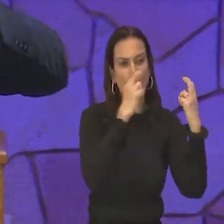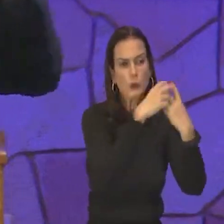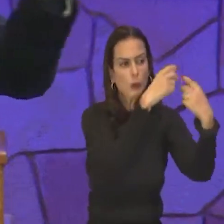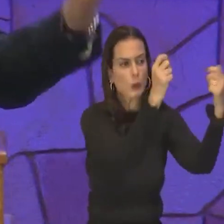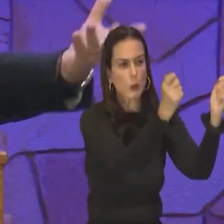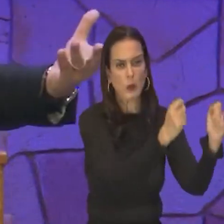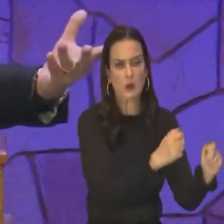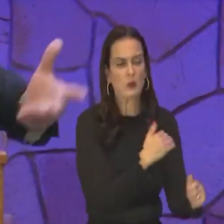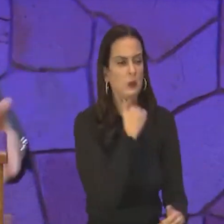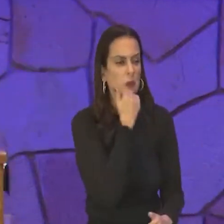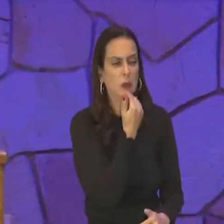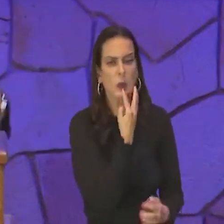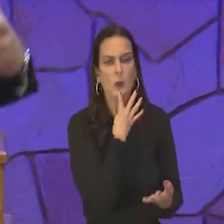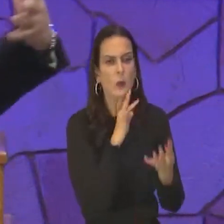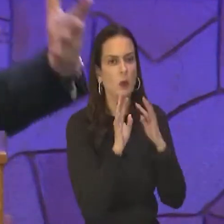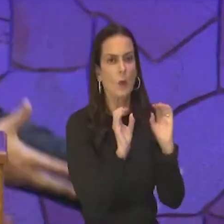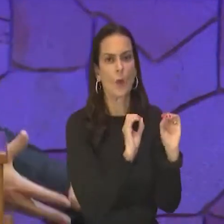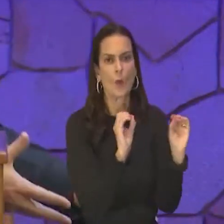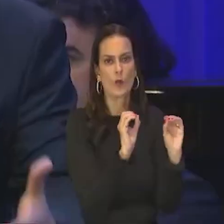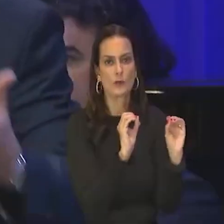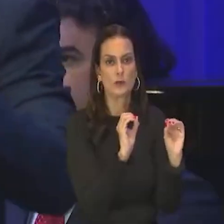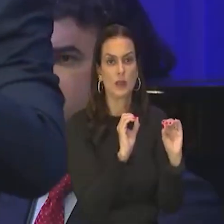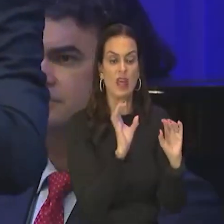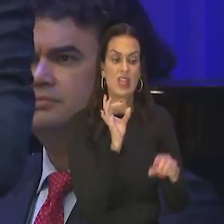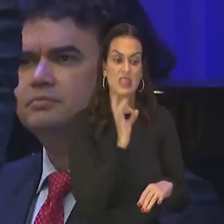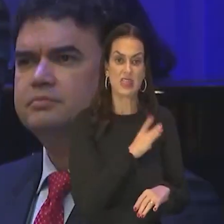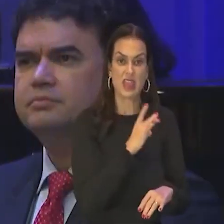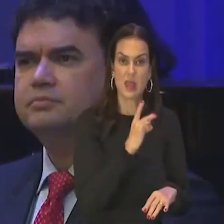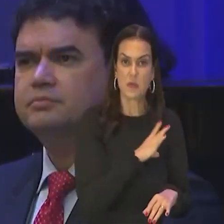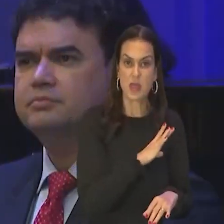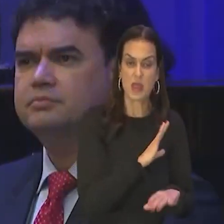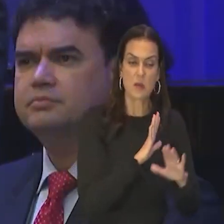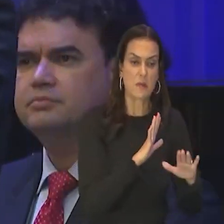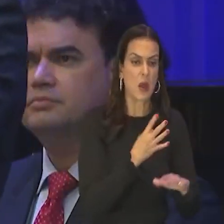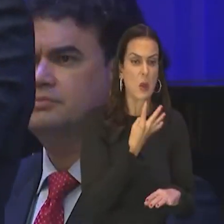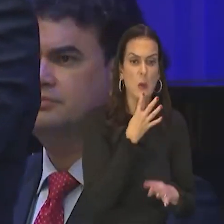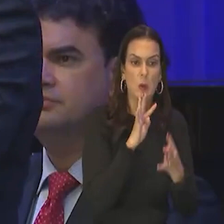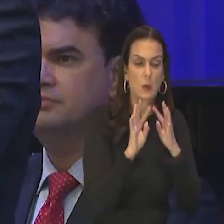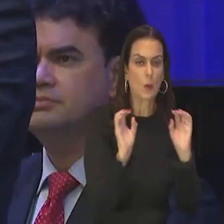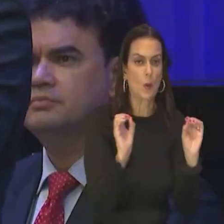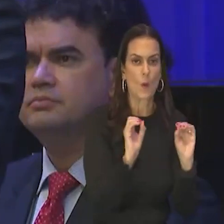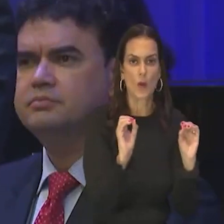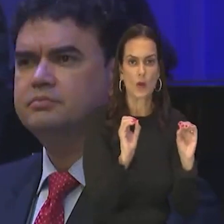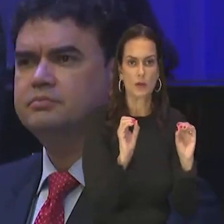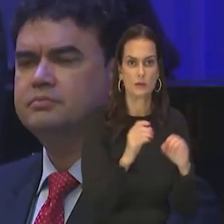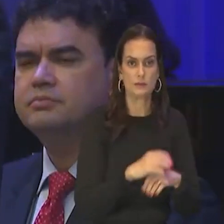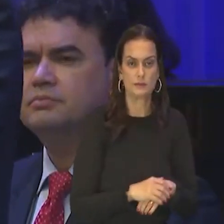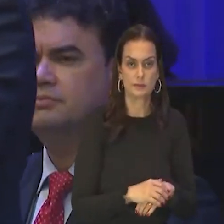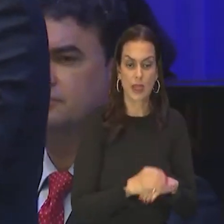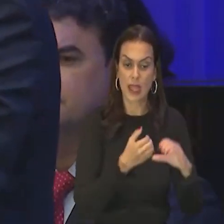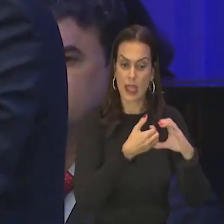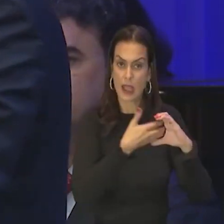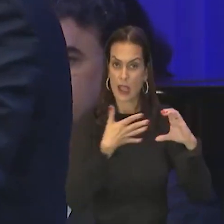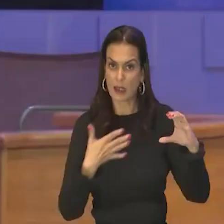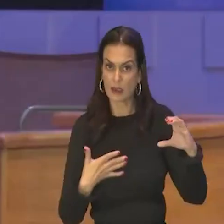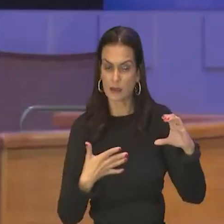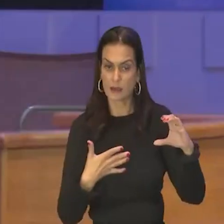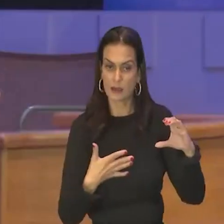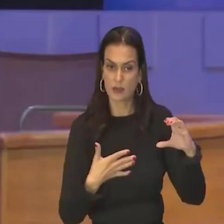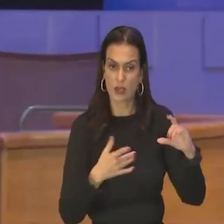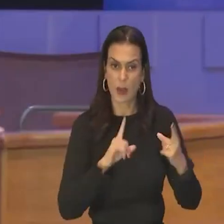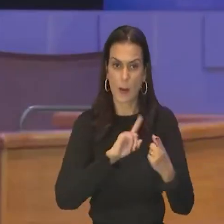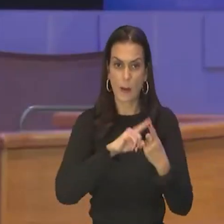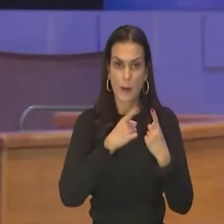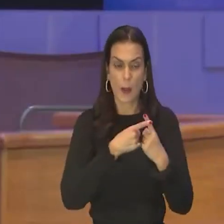elas nem conheciam, e elas temiam aquilo que elas não conheciam. E uma das características da mitologia, não